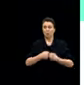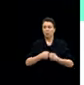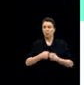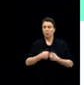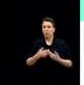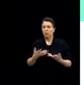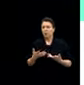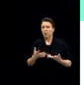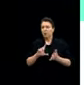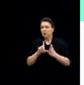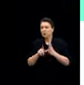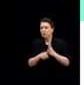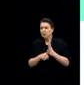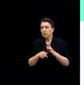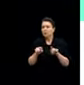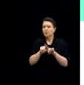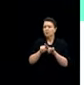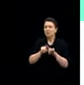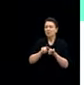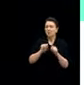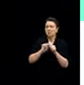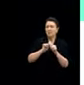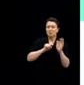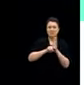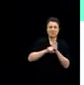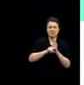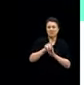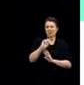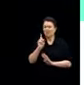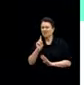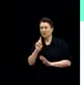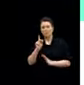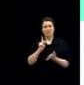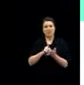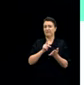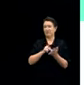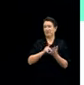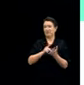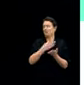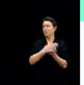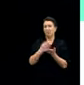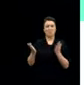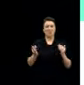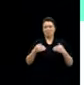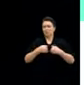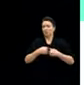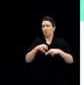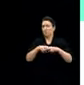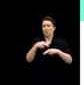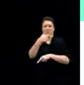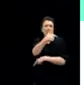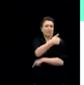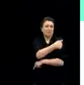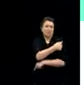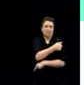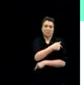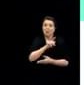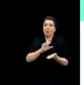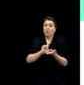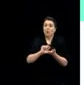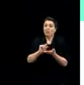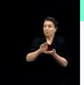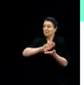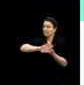que essa pesquisa não era falha, né? Tinha falhas. E aí o artigo ele foi retirado da revista,